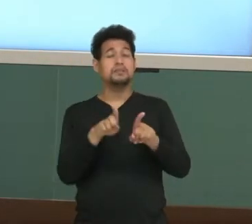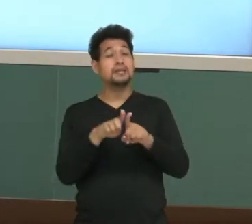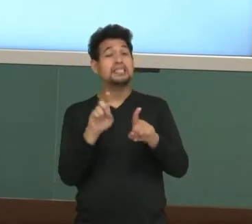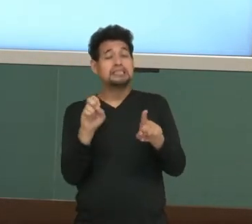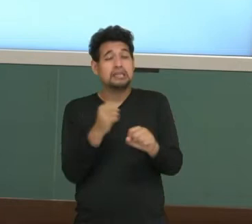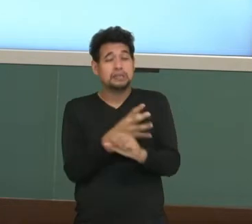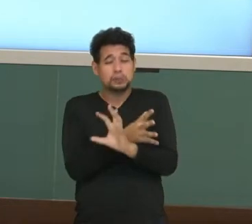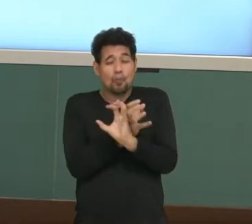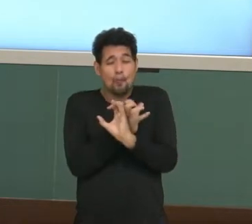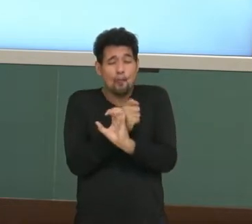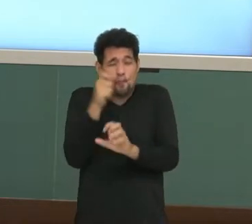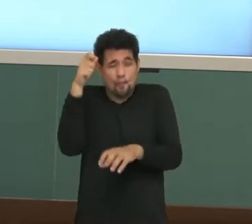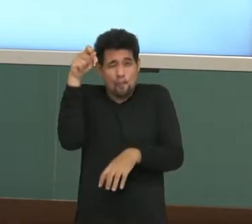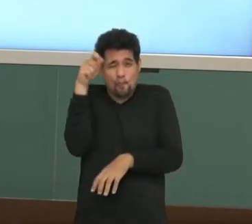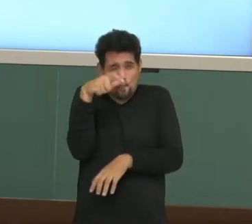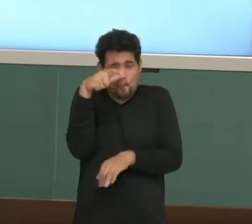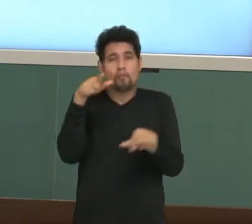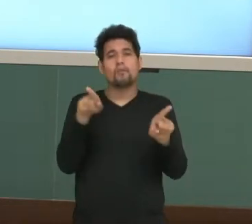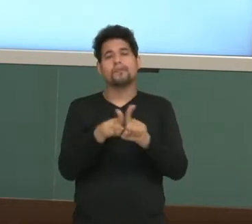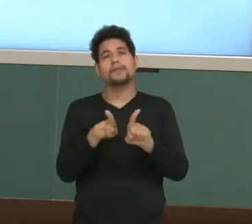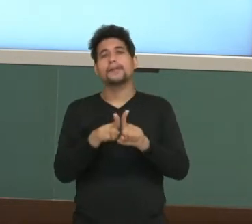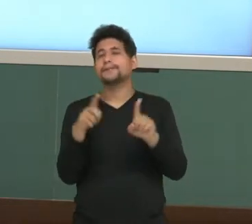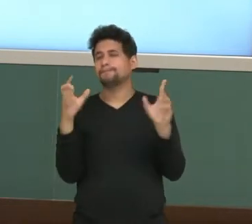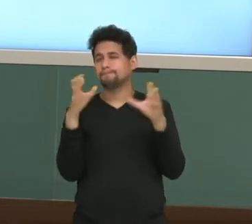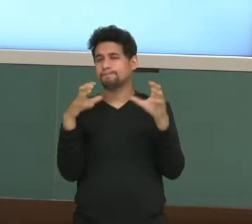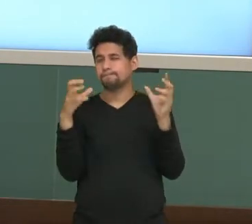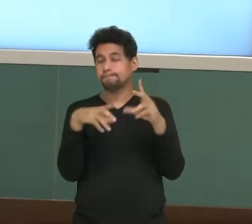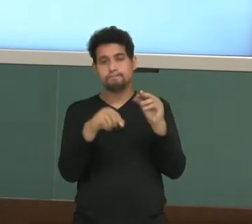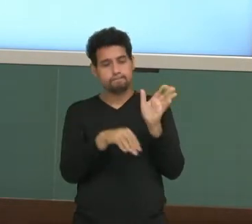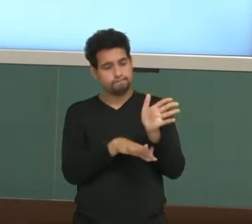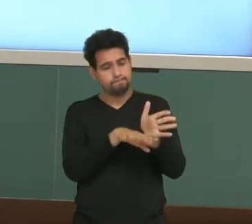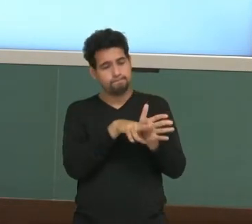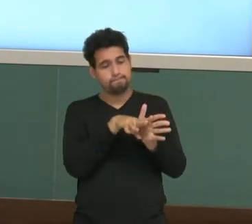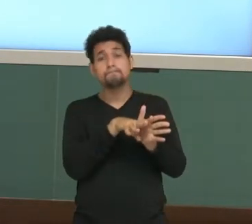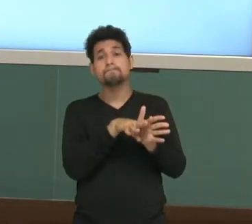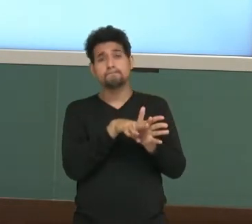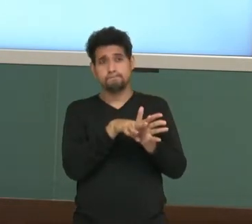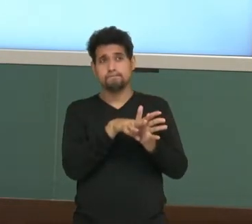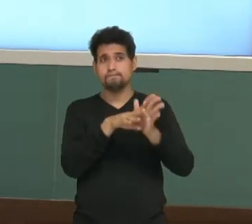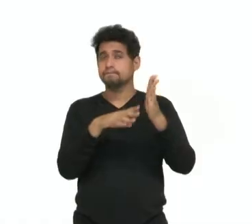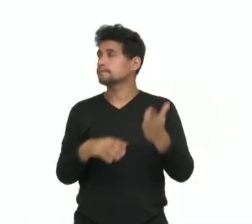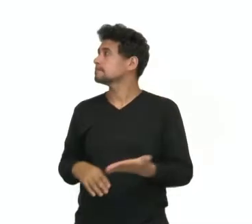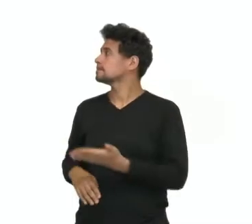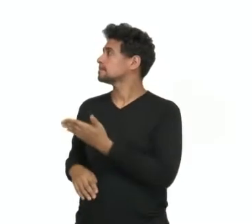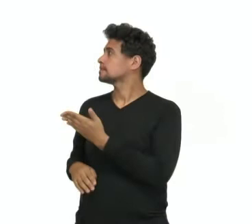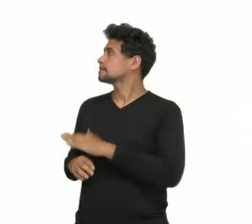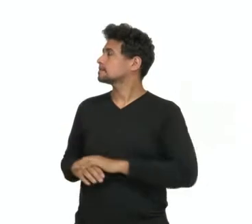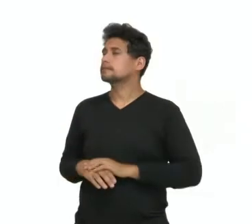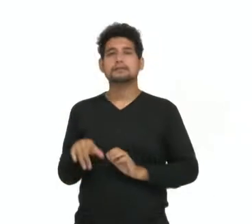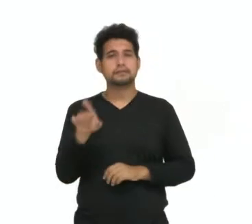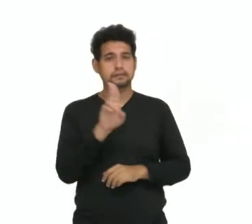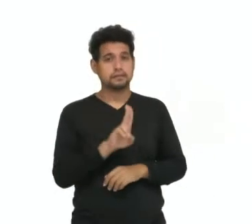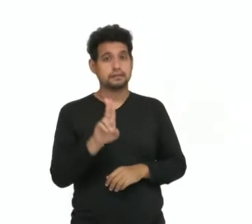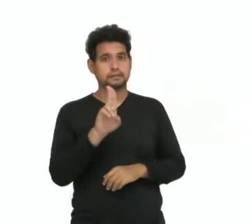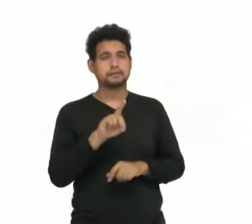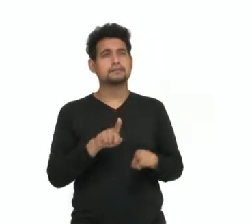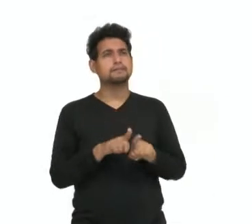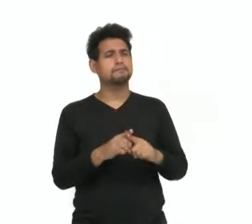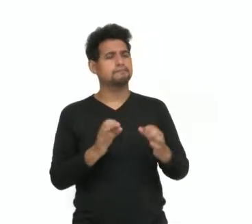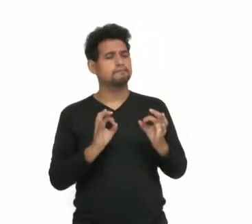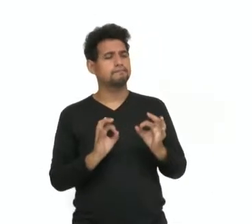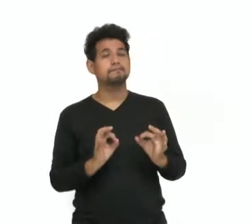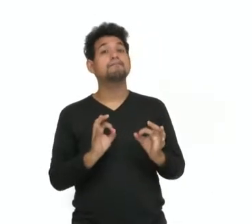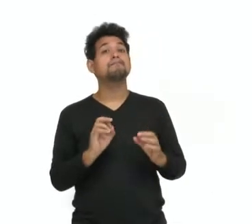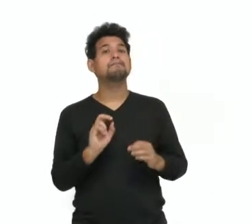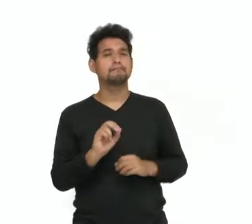estiagem, aqueles períodos onde ocorrem poucas chuvas. E aqui a imagem que você vê do lado direito da sua tela é justamente